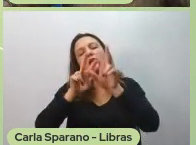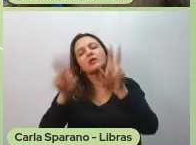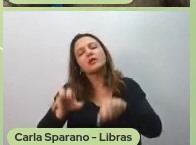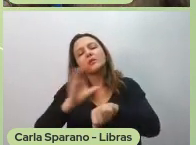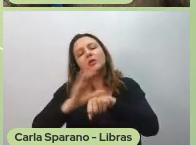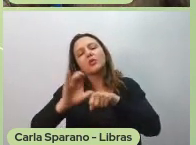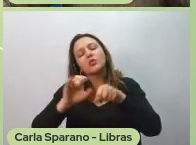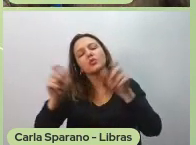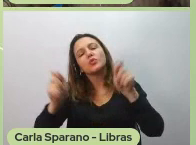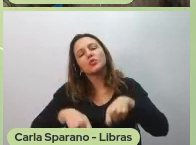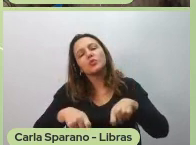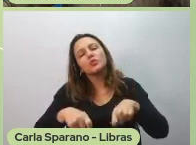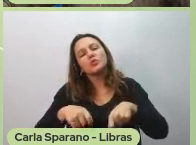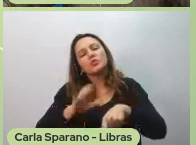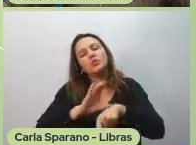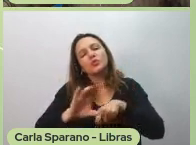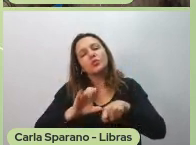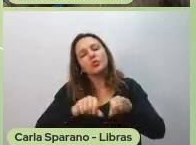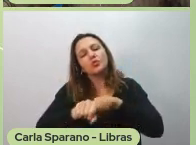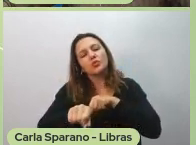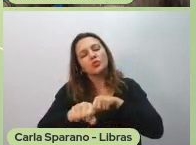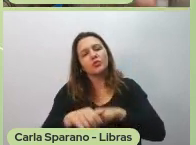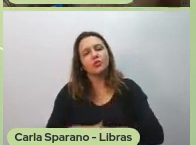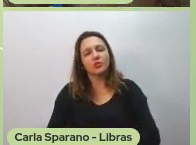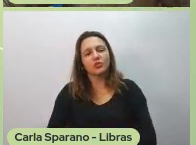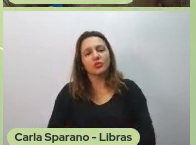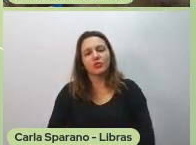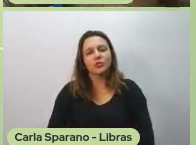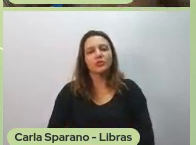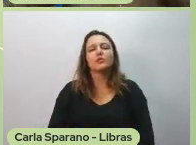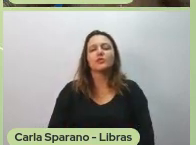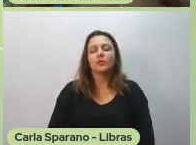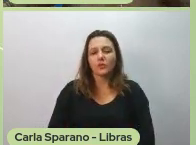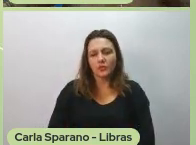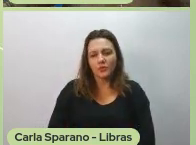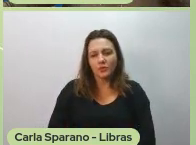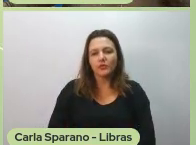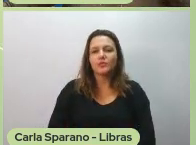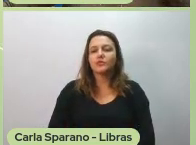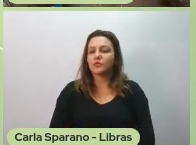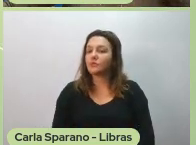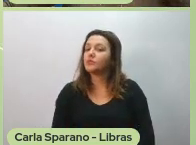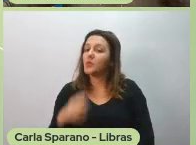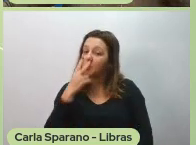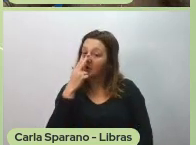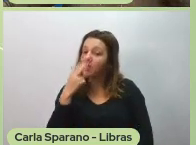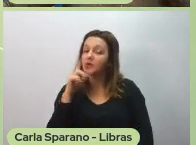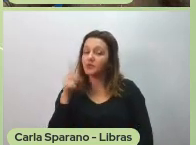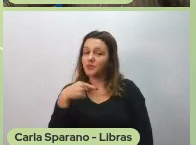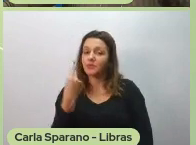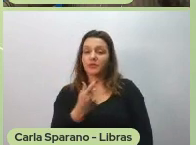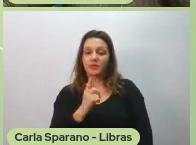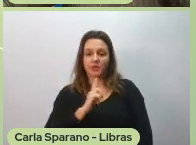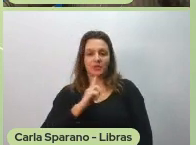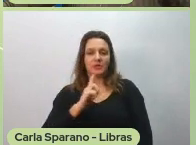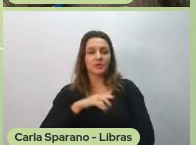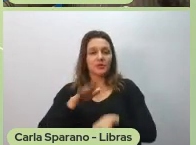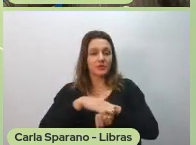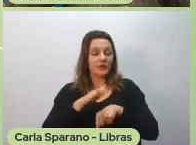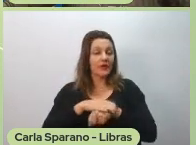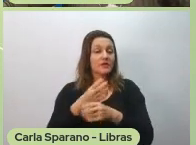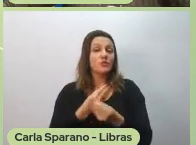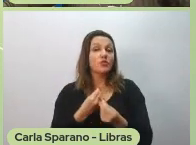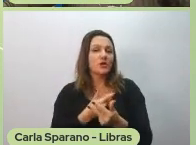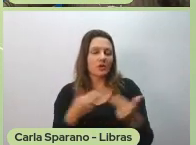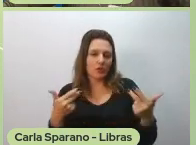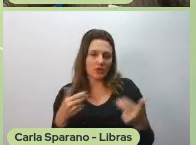Ah, é legal você ter perguntado. Samuel, eu acho que a gente faz muita coisa do que a Marise falou,